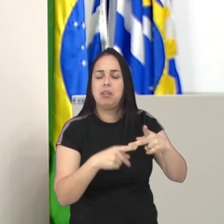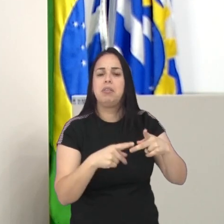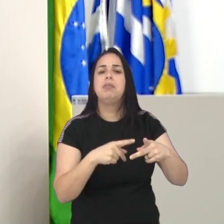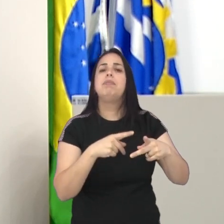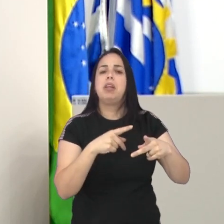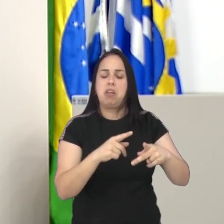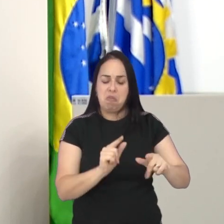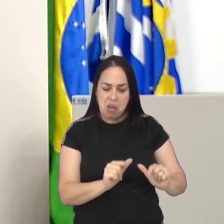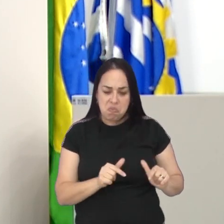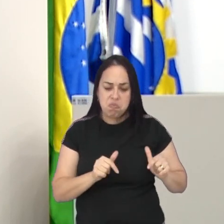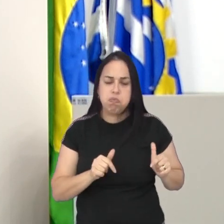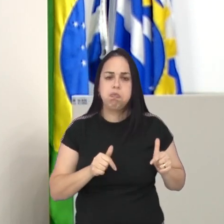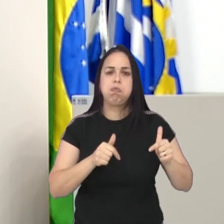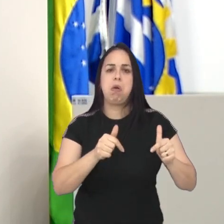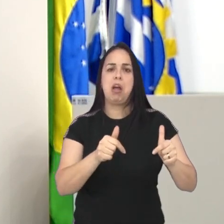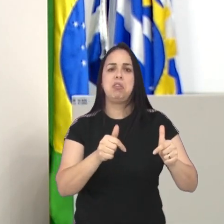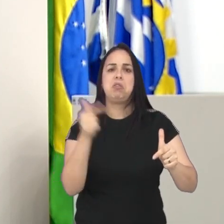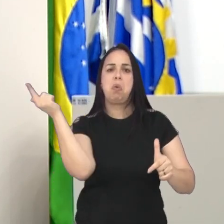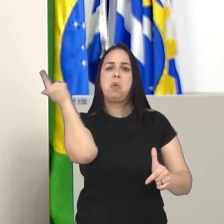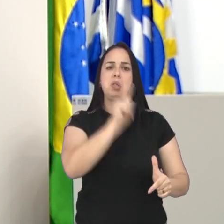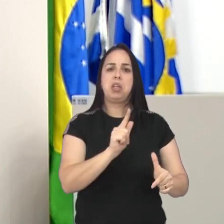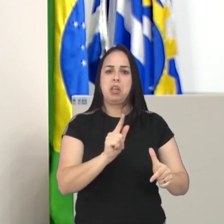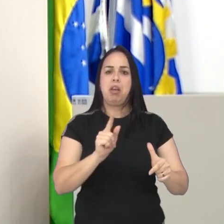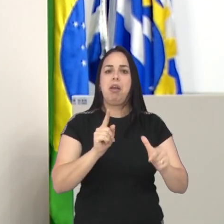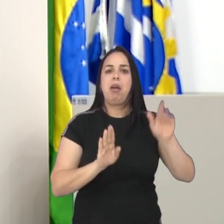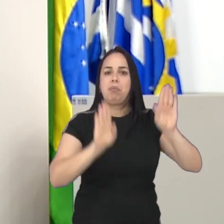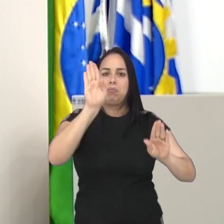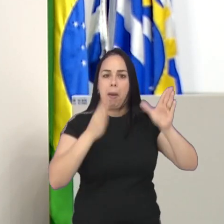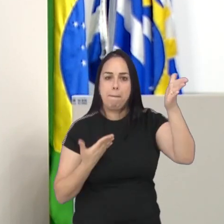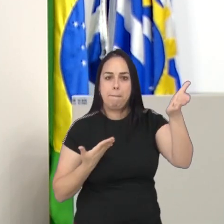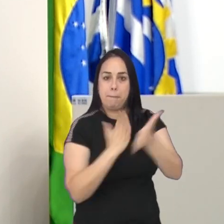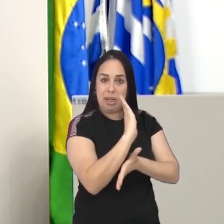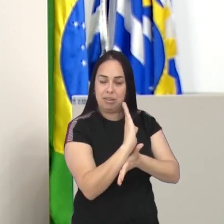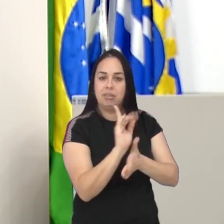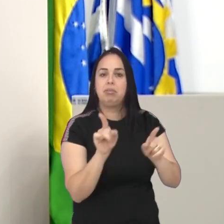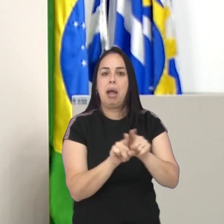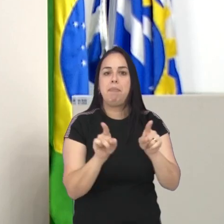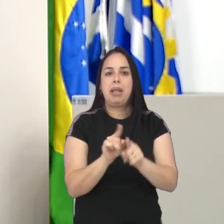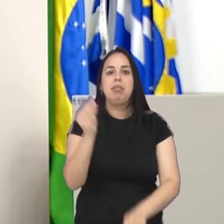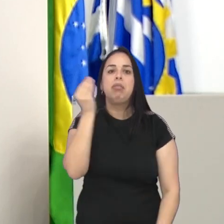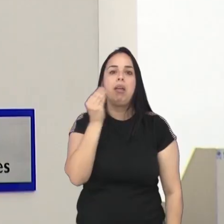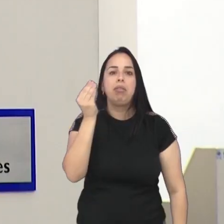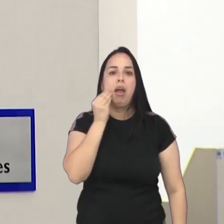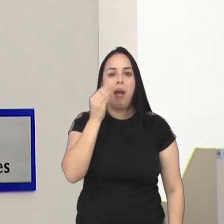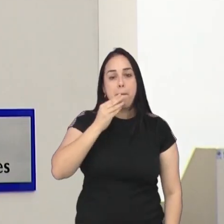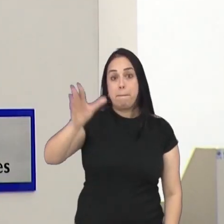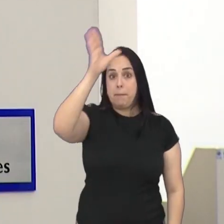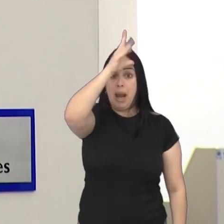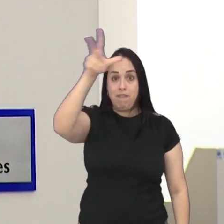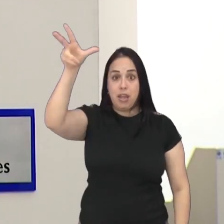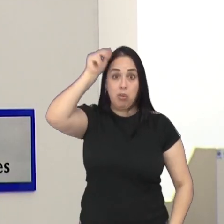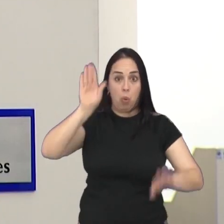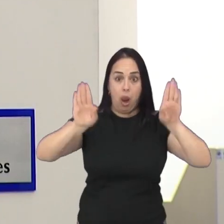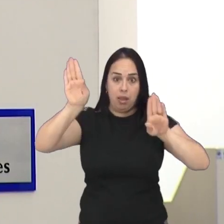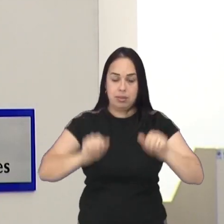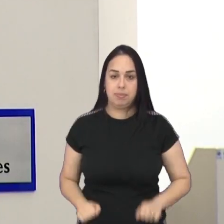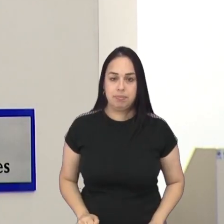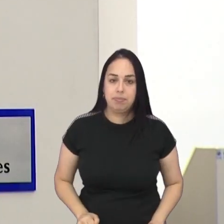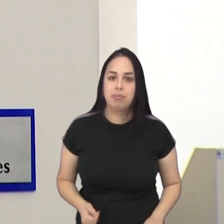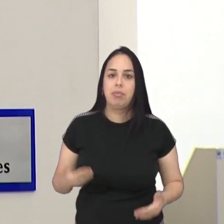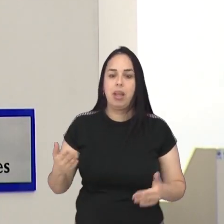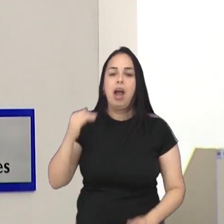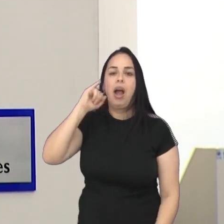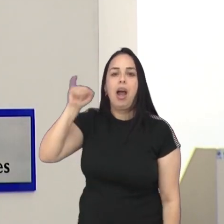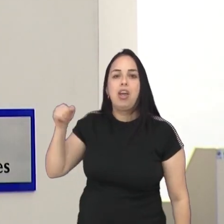irá trabalhar para ampliar o número de cadeiras na Câmara e também disputar a prefeitura. Já a vereadora Juliana Fraga